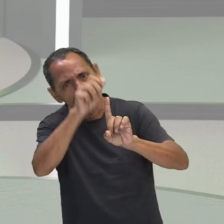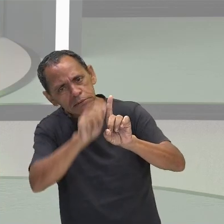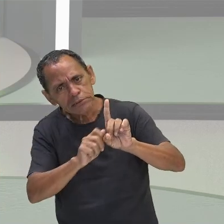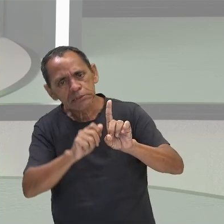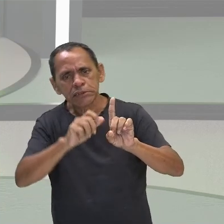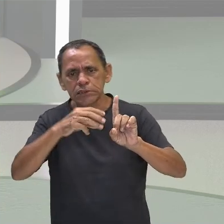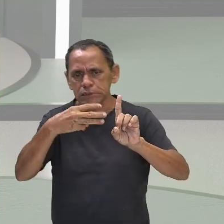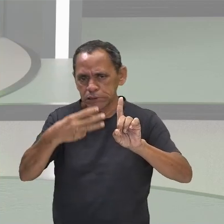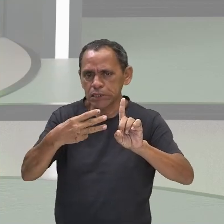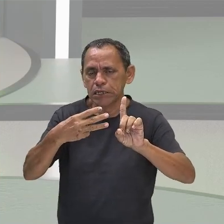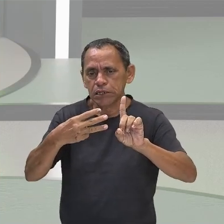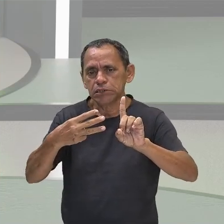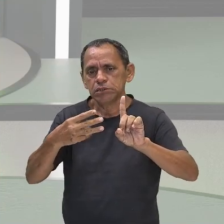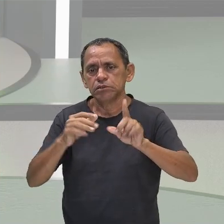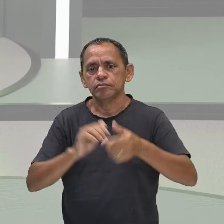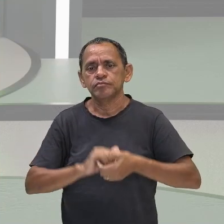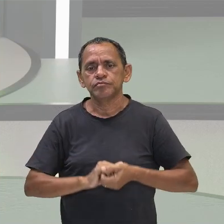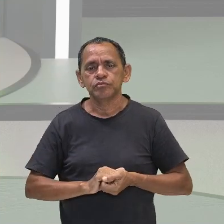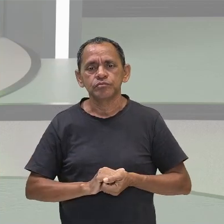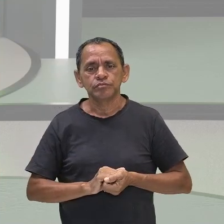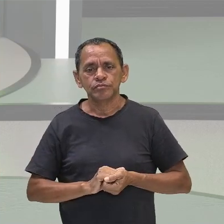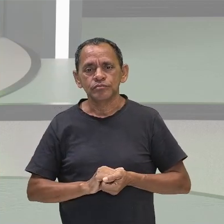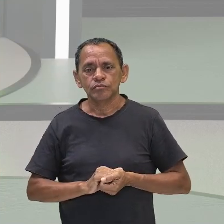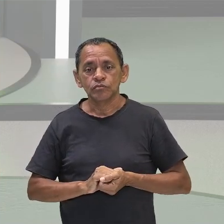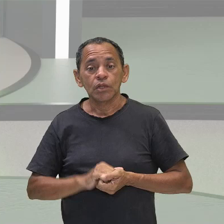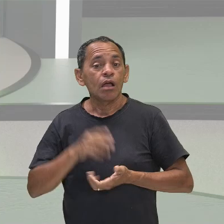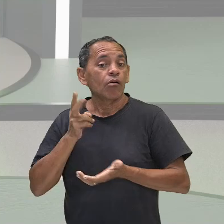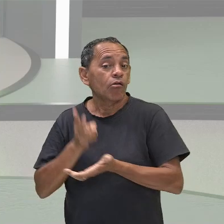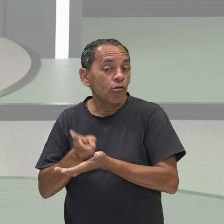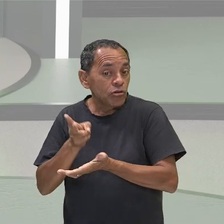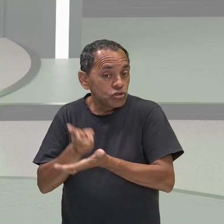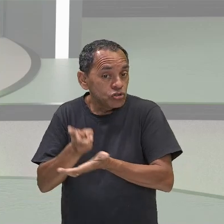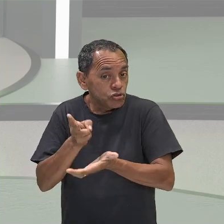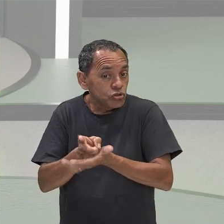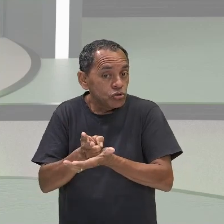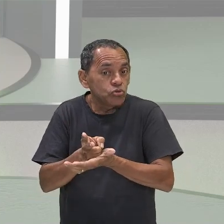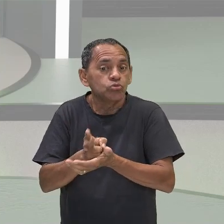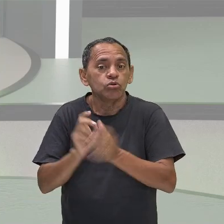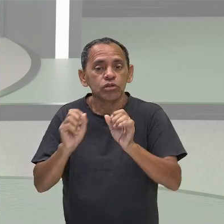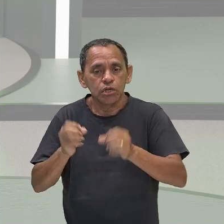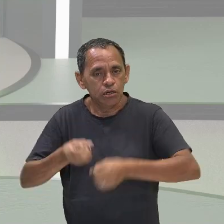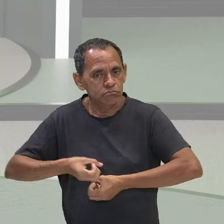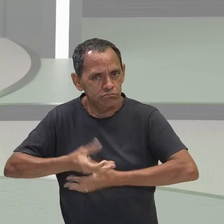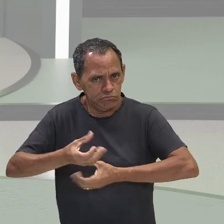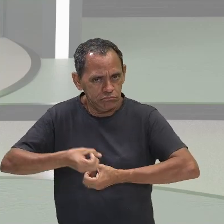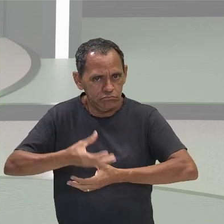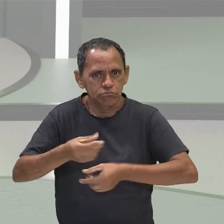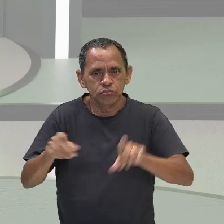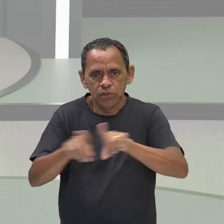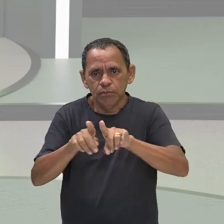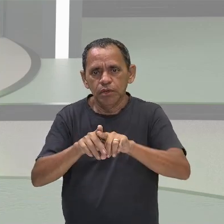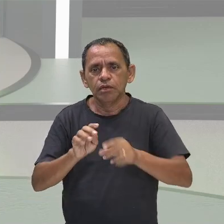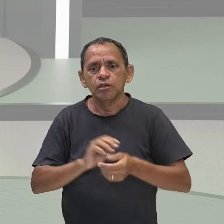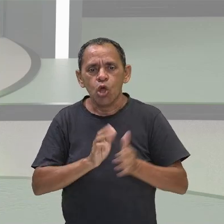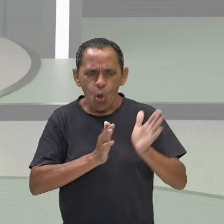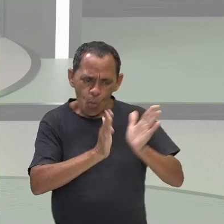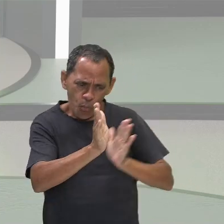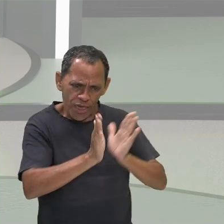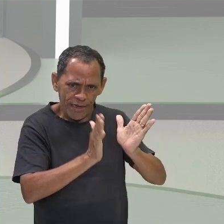dias, tá? Mas ele é continuamente sendo produzido. Eu estou comentando o período